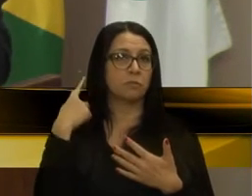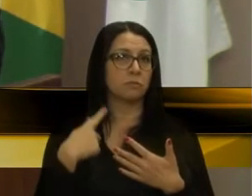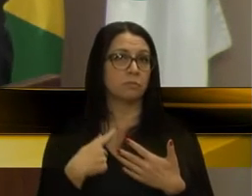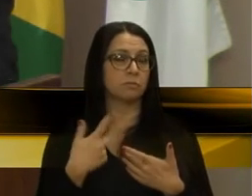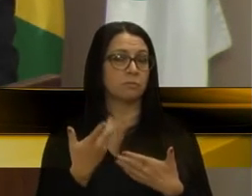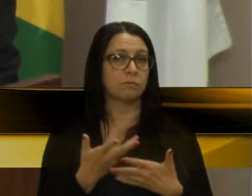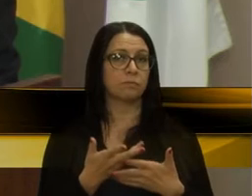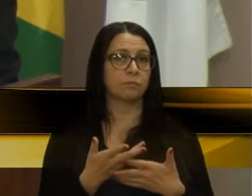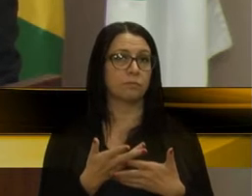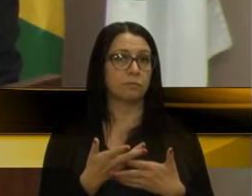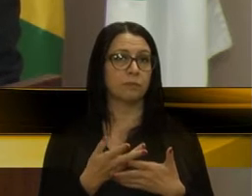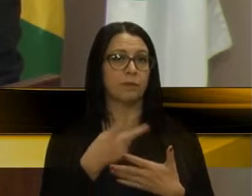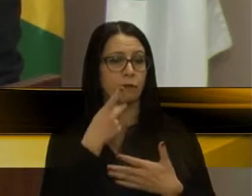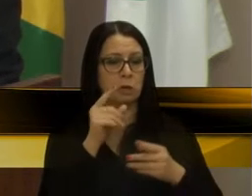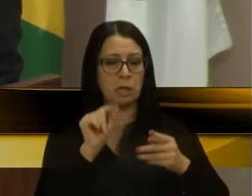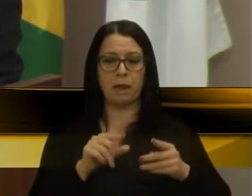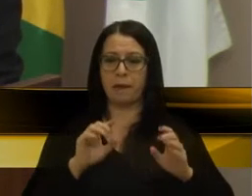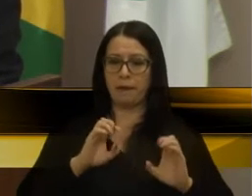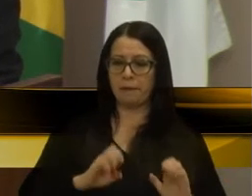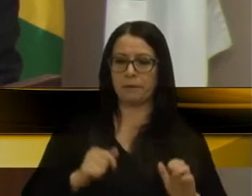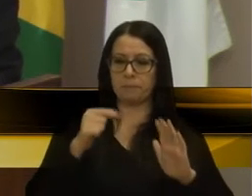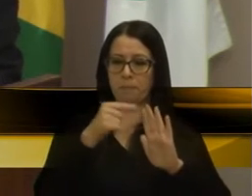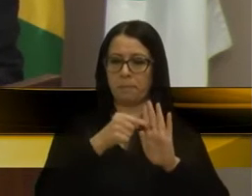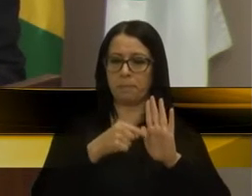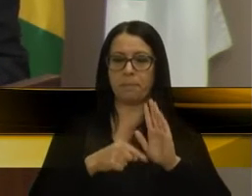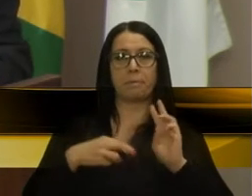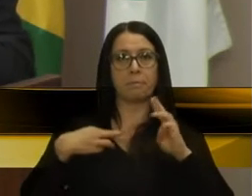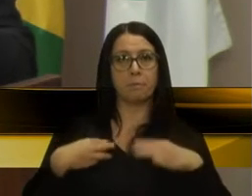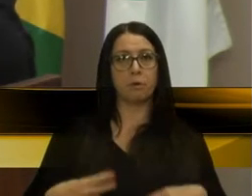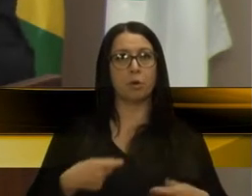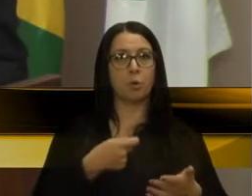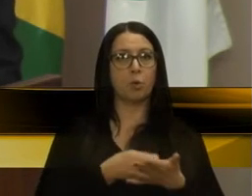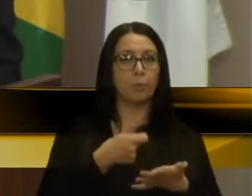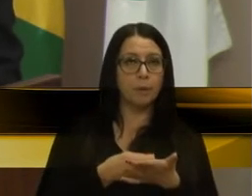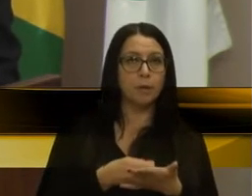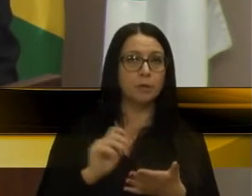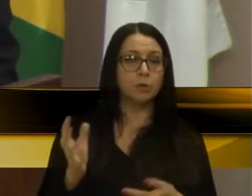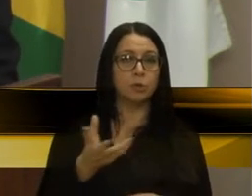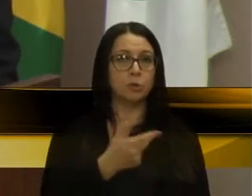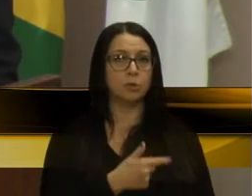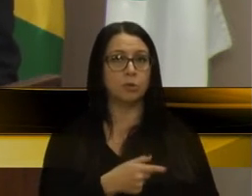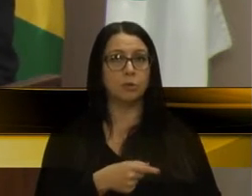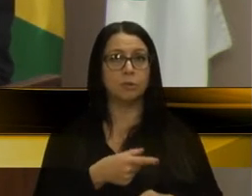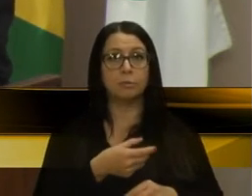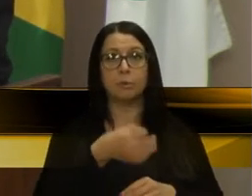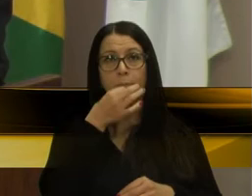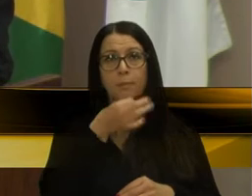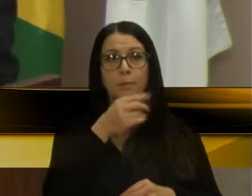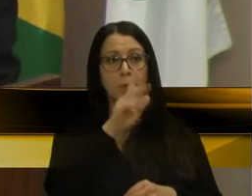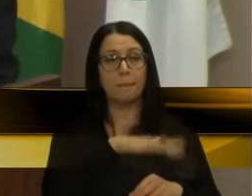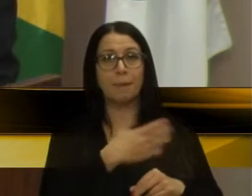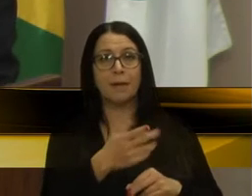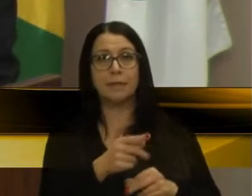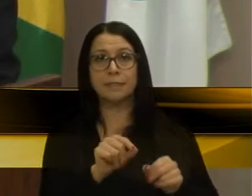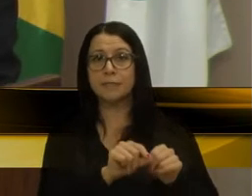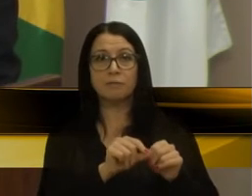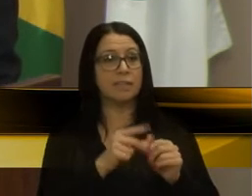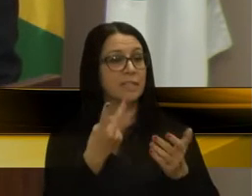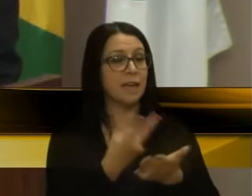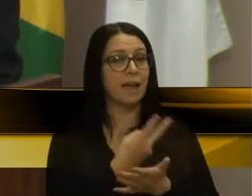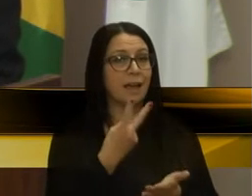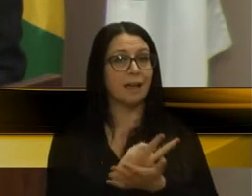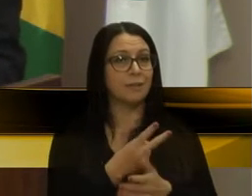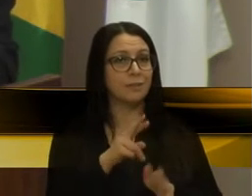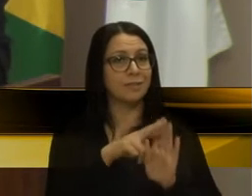que ficam pregando a ética, né, a moral, cobrando de todo mundo uma postura diferente, são os que mais infringem as regras de